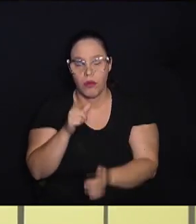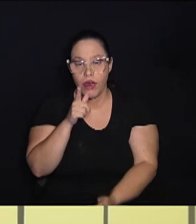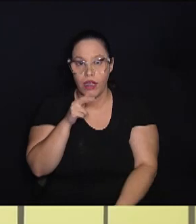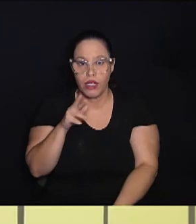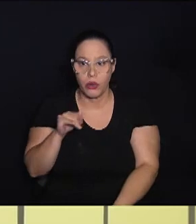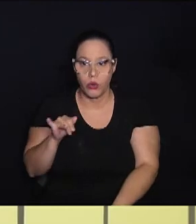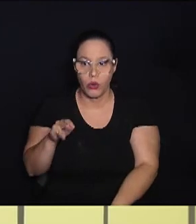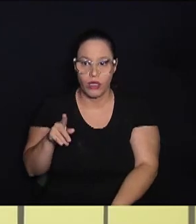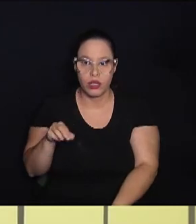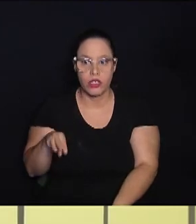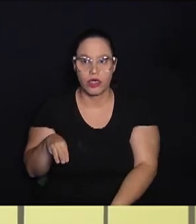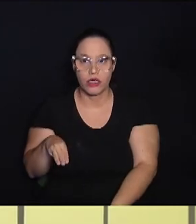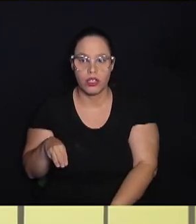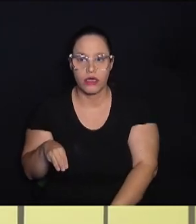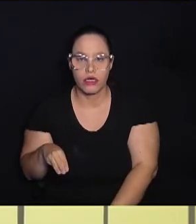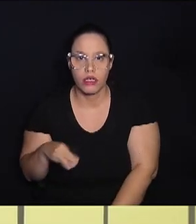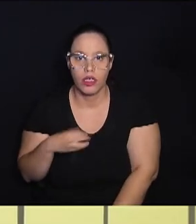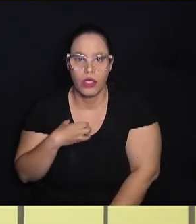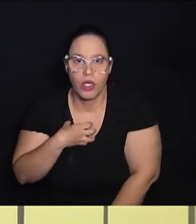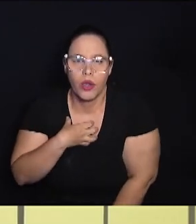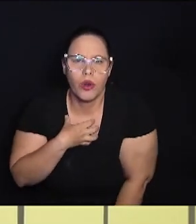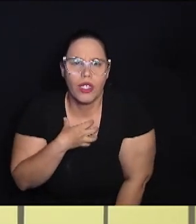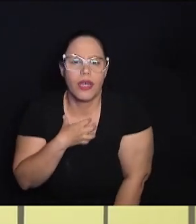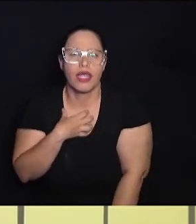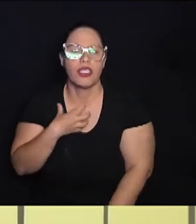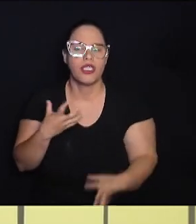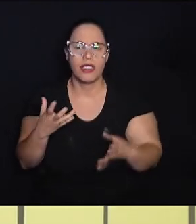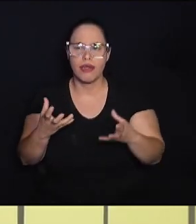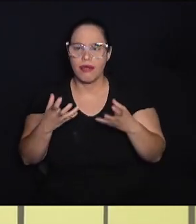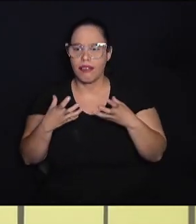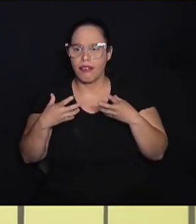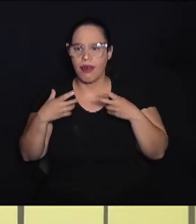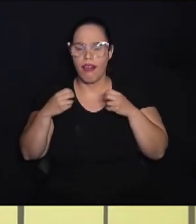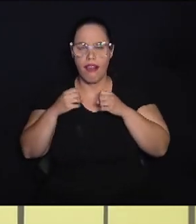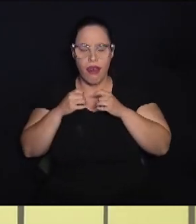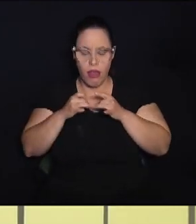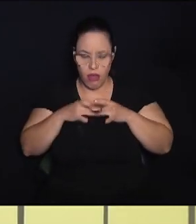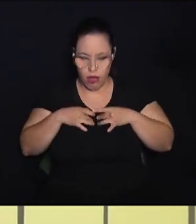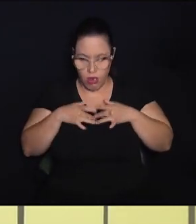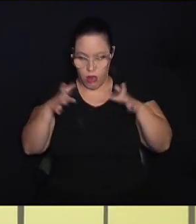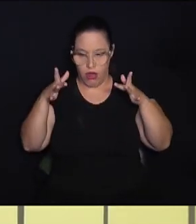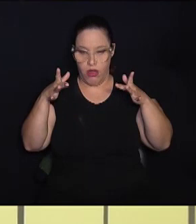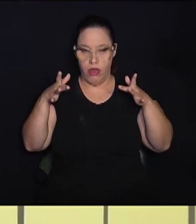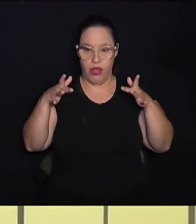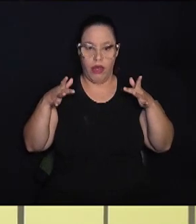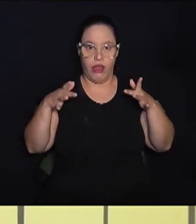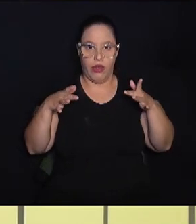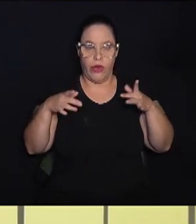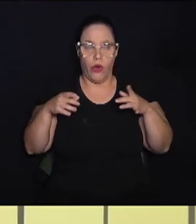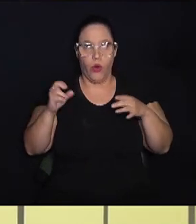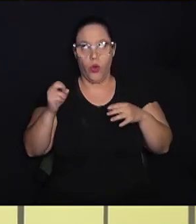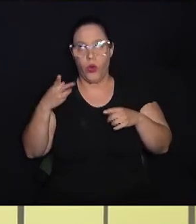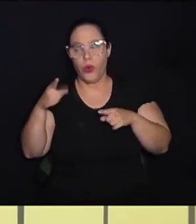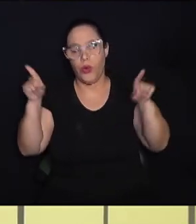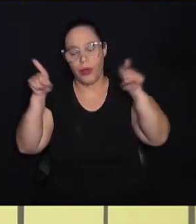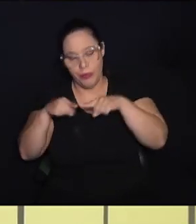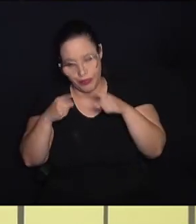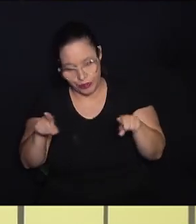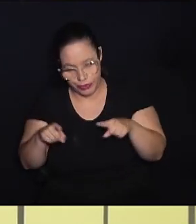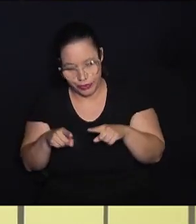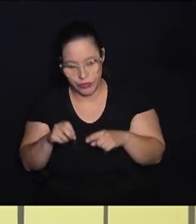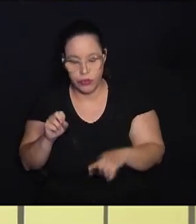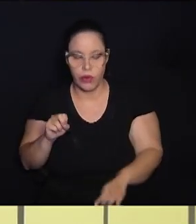gente por Essência a gente quer se expressar todo mundo tem alguma coisa que gosta de fazer ou é música ou é fazer